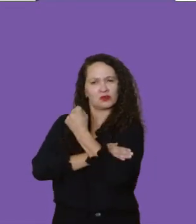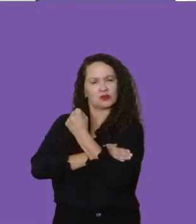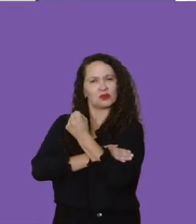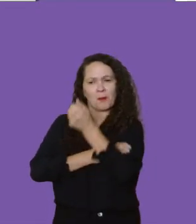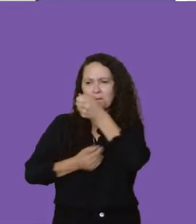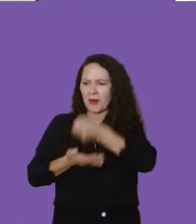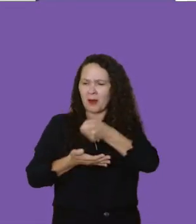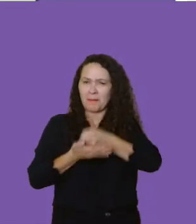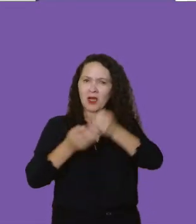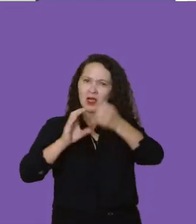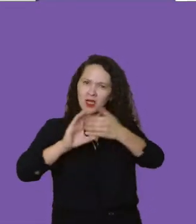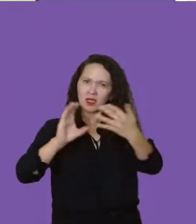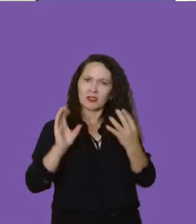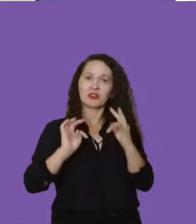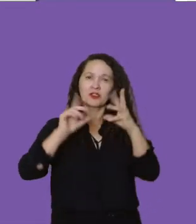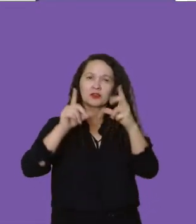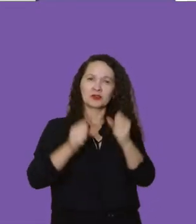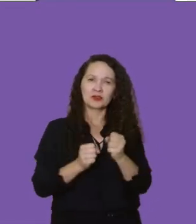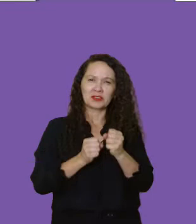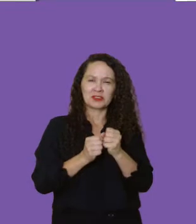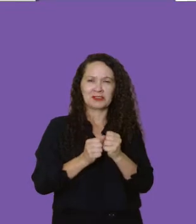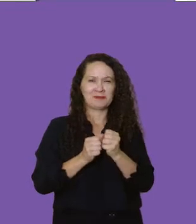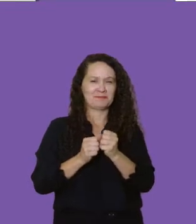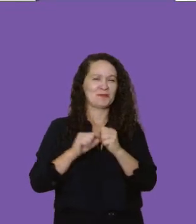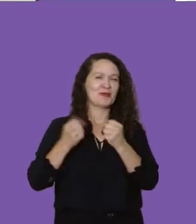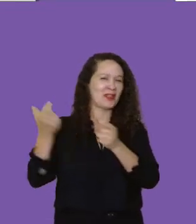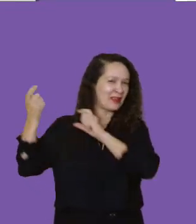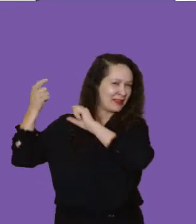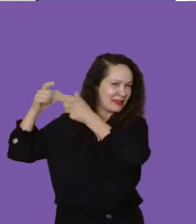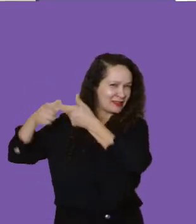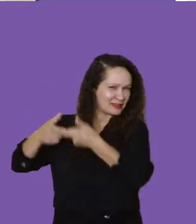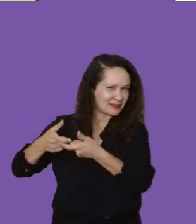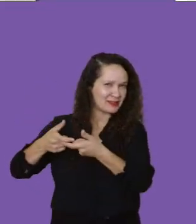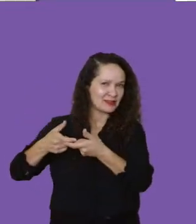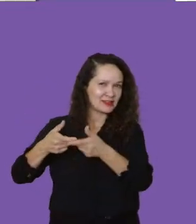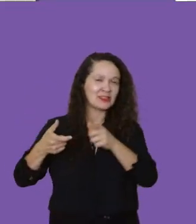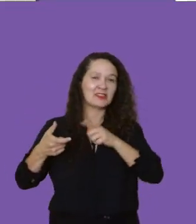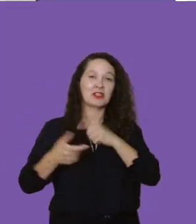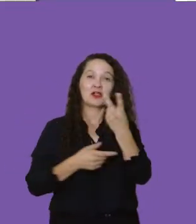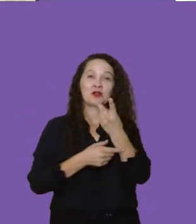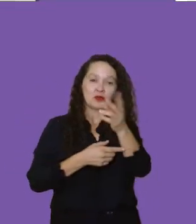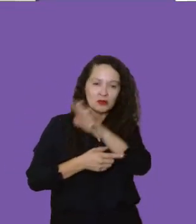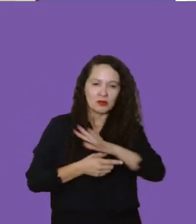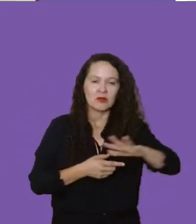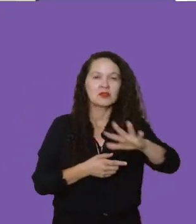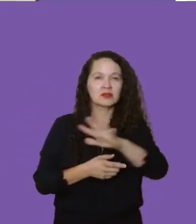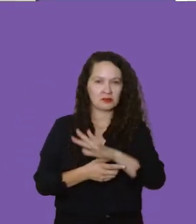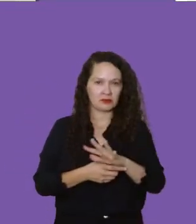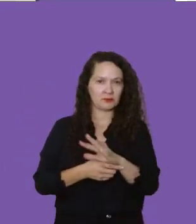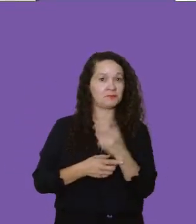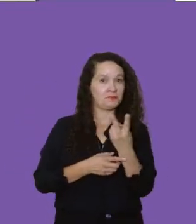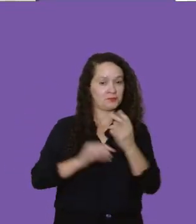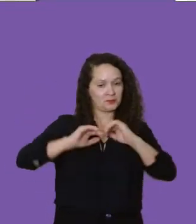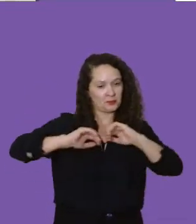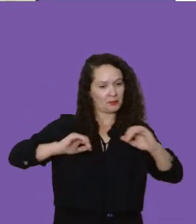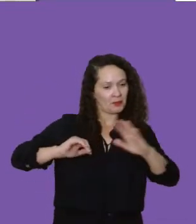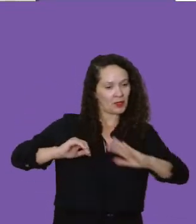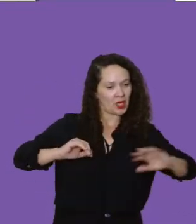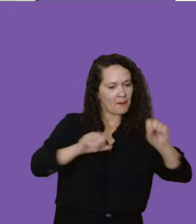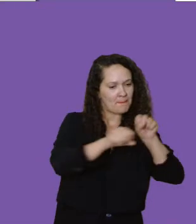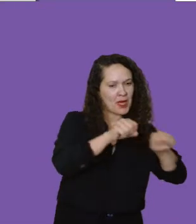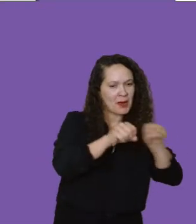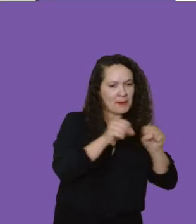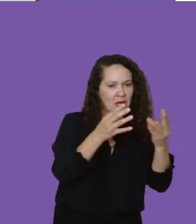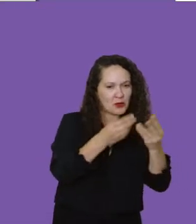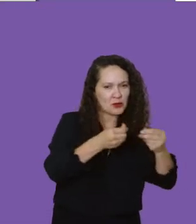essas características fundamentalistas que tem dois campos, essa